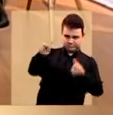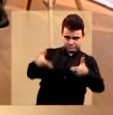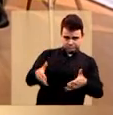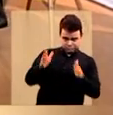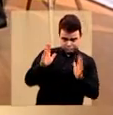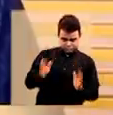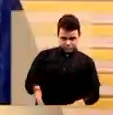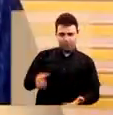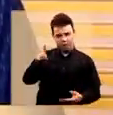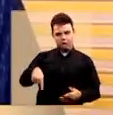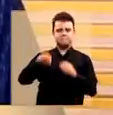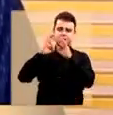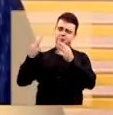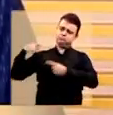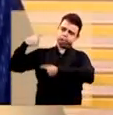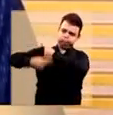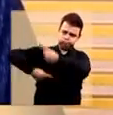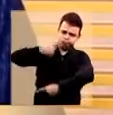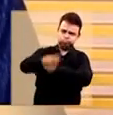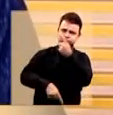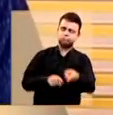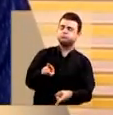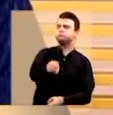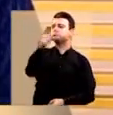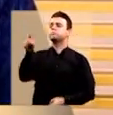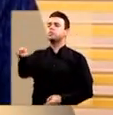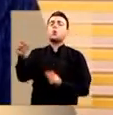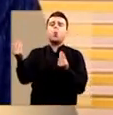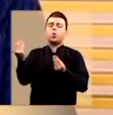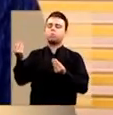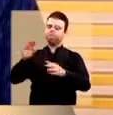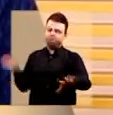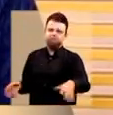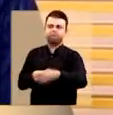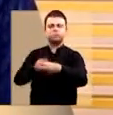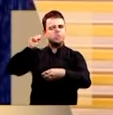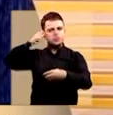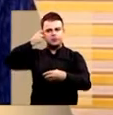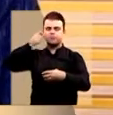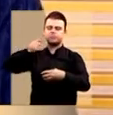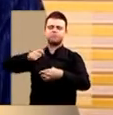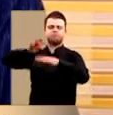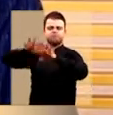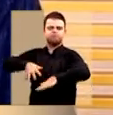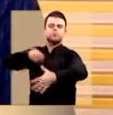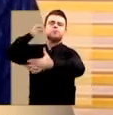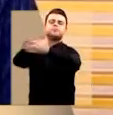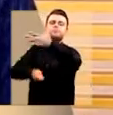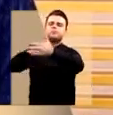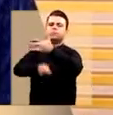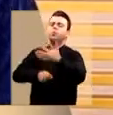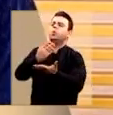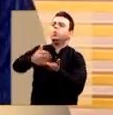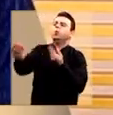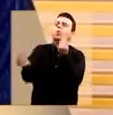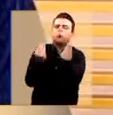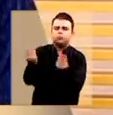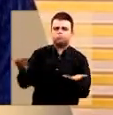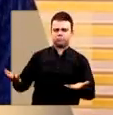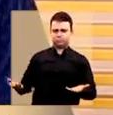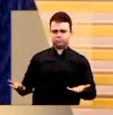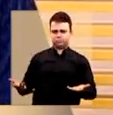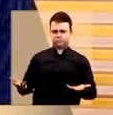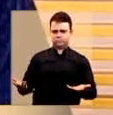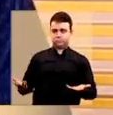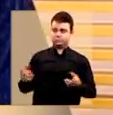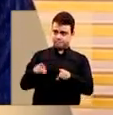falando... Uma questão familiar, O seu de entrar na militância. E falasse um pouquinho também, Cecília, com relação